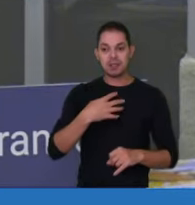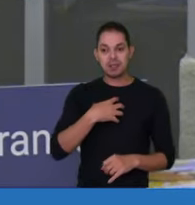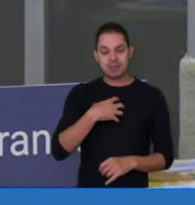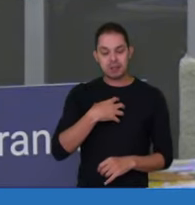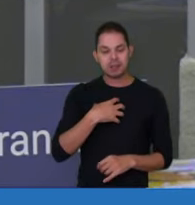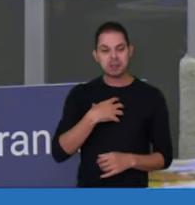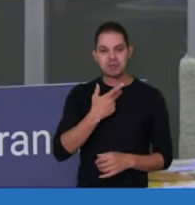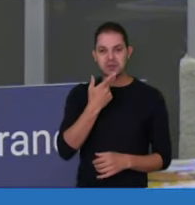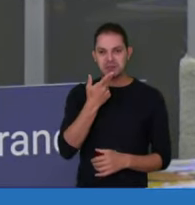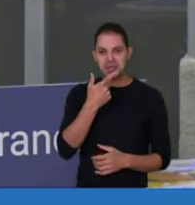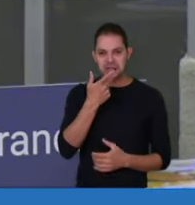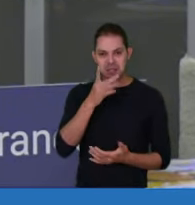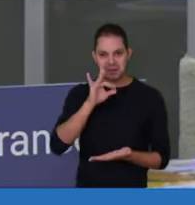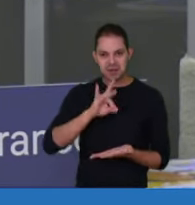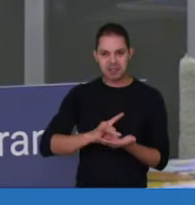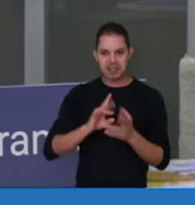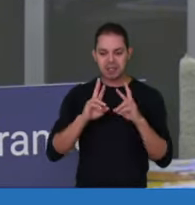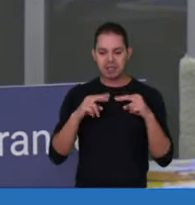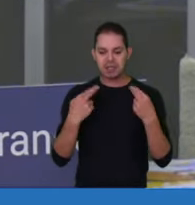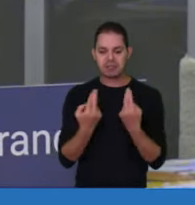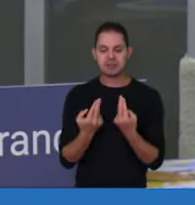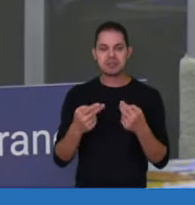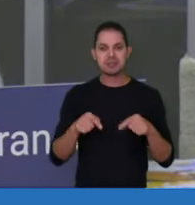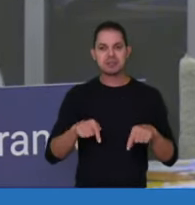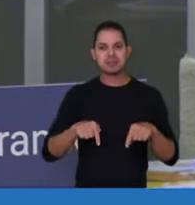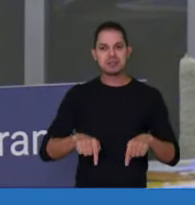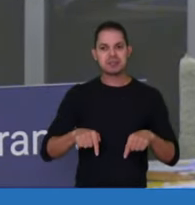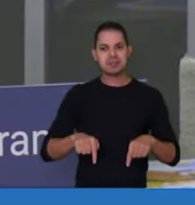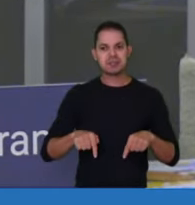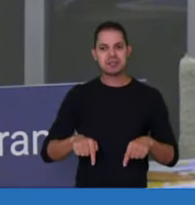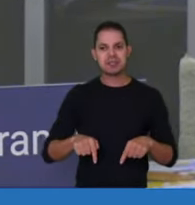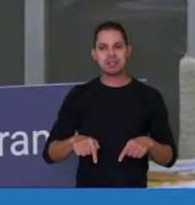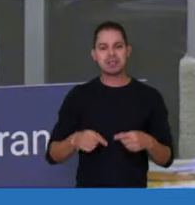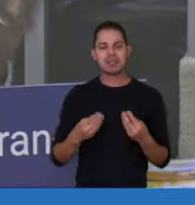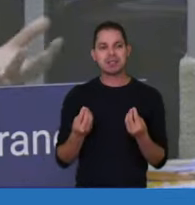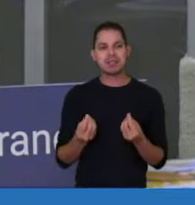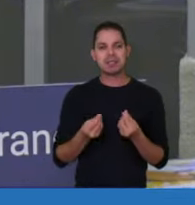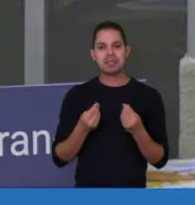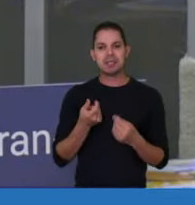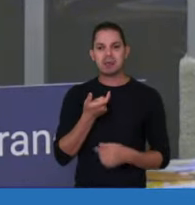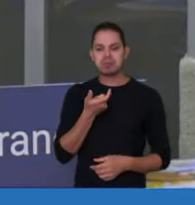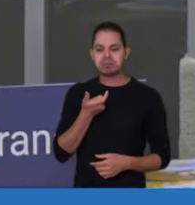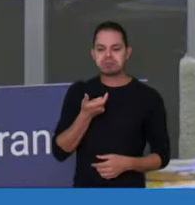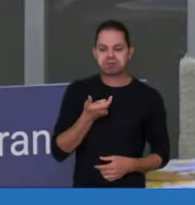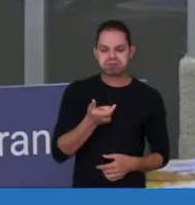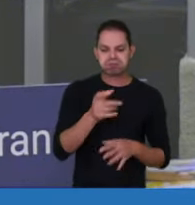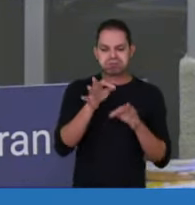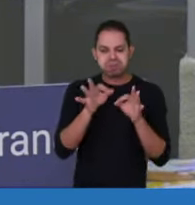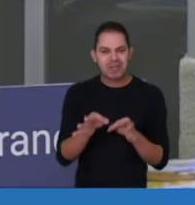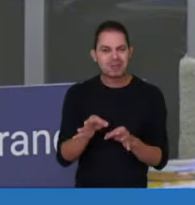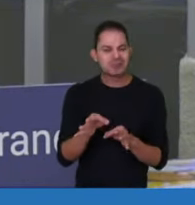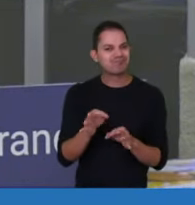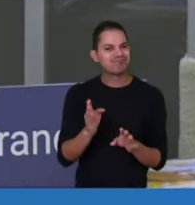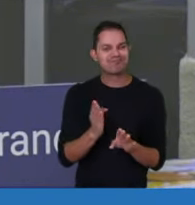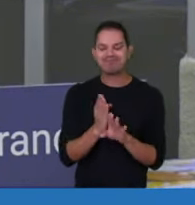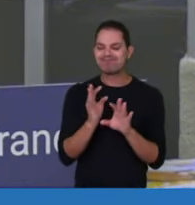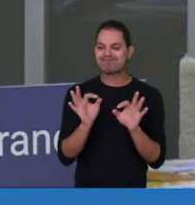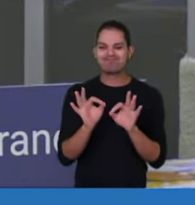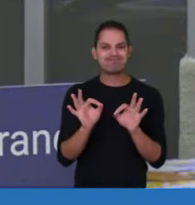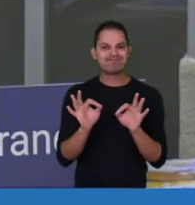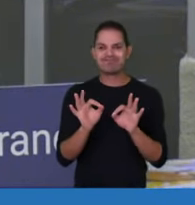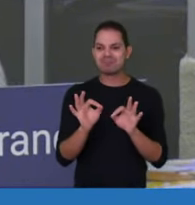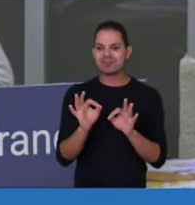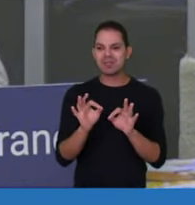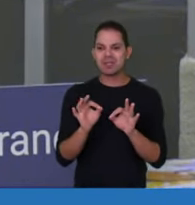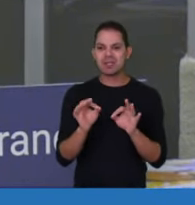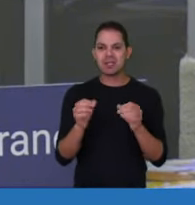sinceramente, nesta sessão, eu não encontro uma palavra certa, coisas com coisas, que